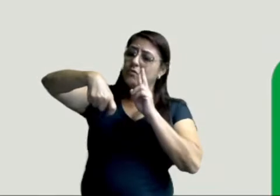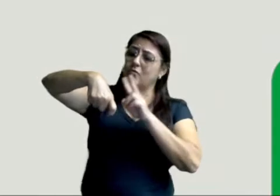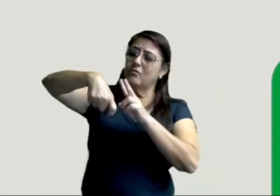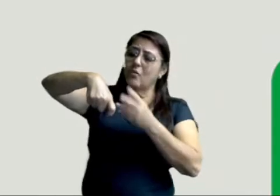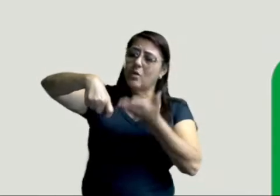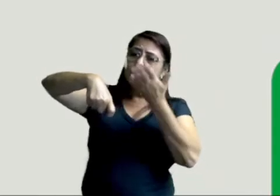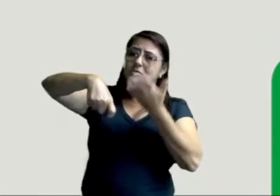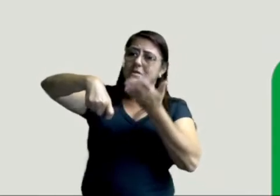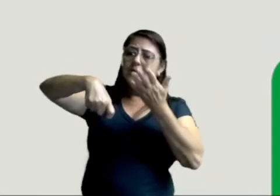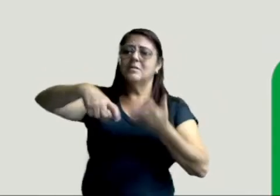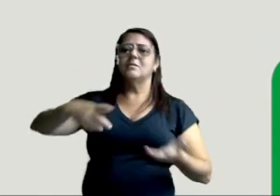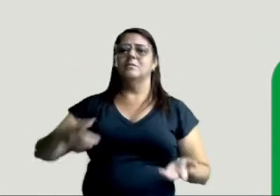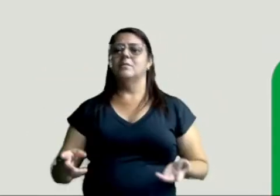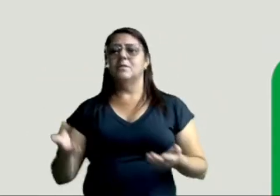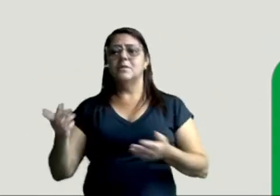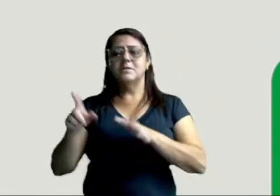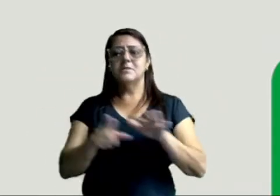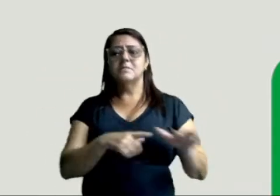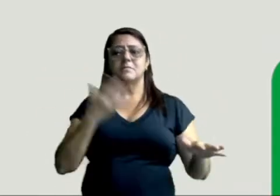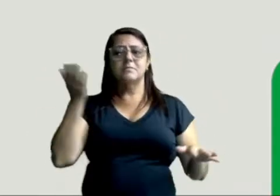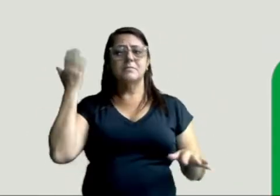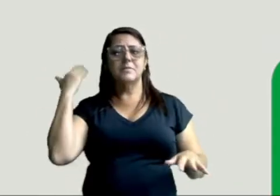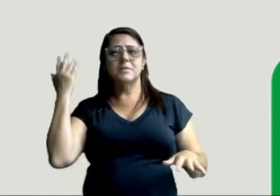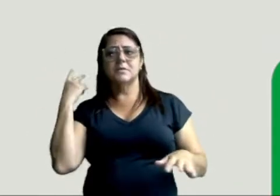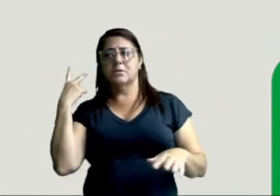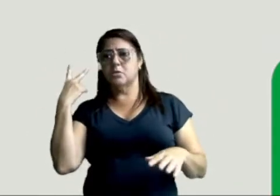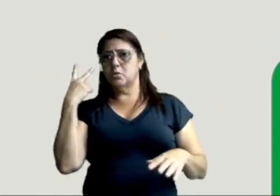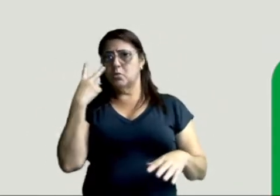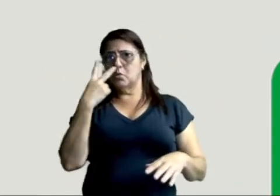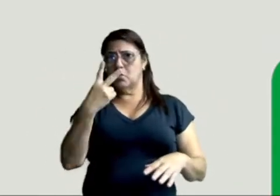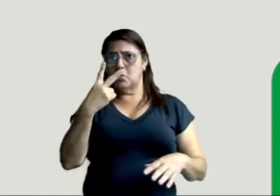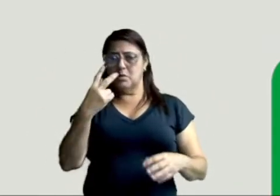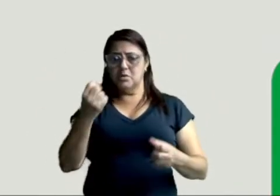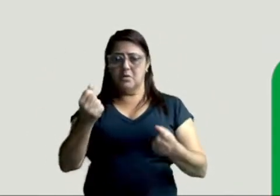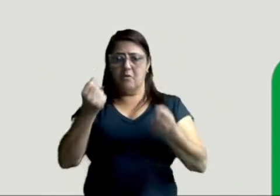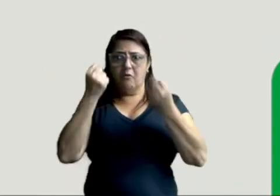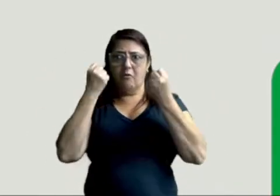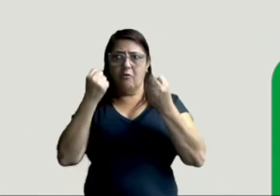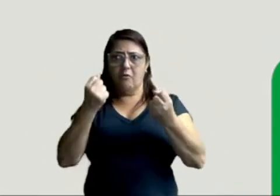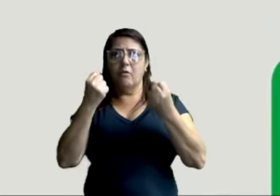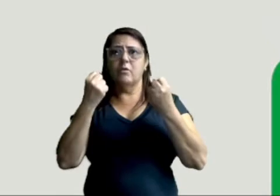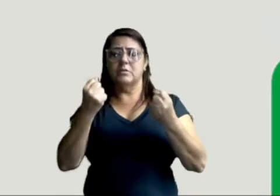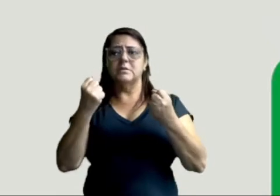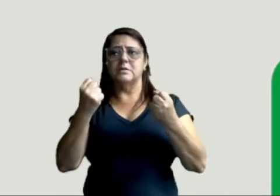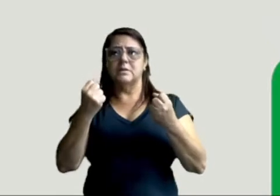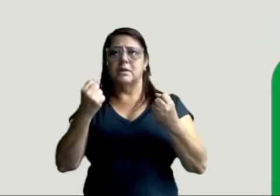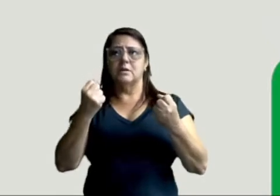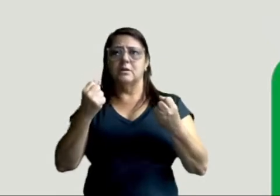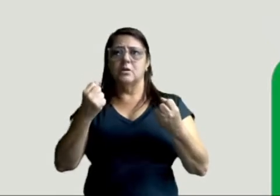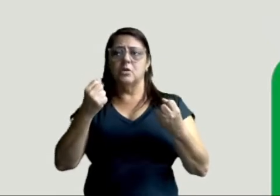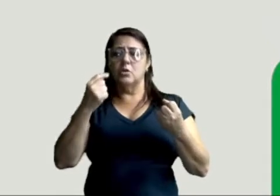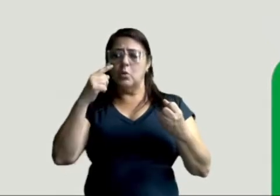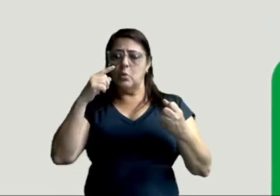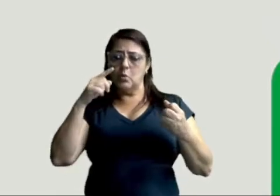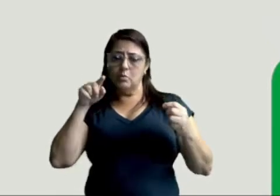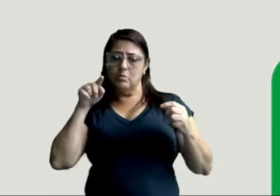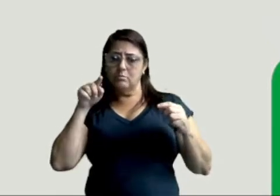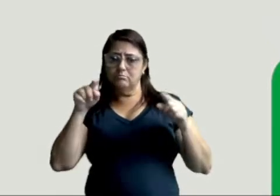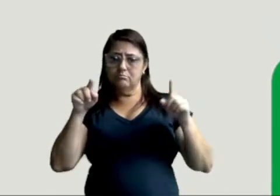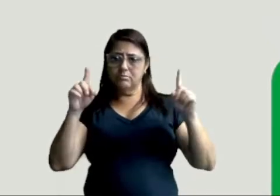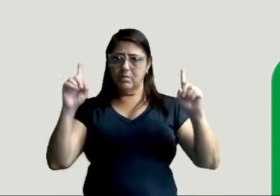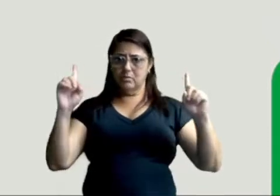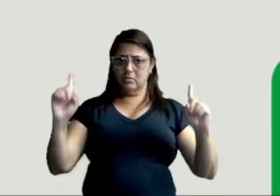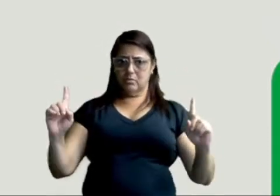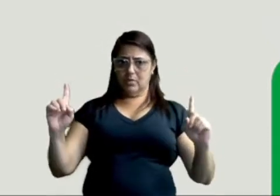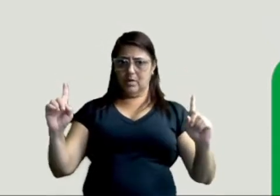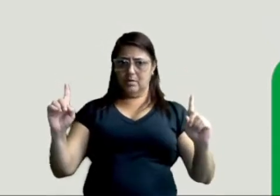aula passada sobre vetores, né? Quando duas forças ou mais são aplicadas no mesmo ponto, na mesma